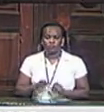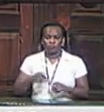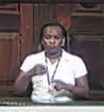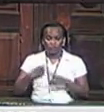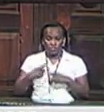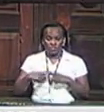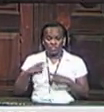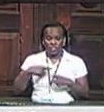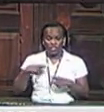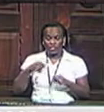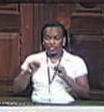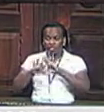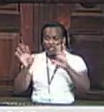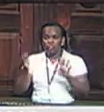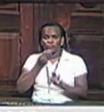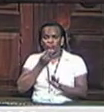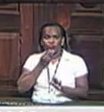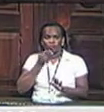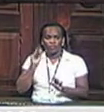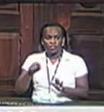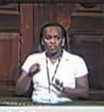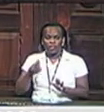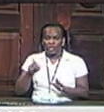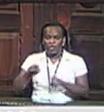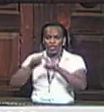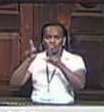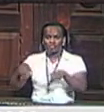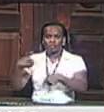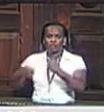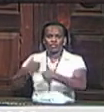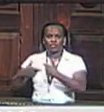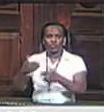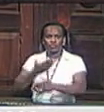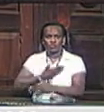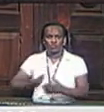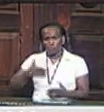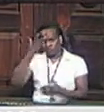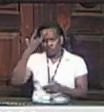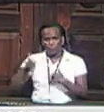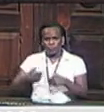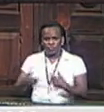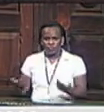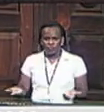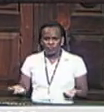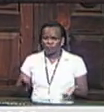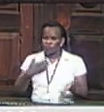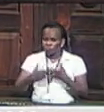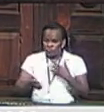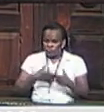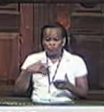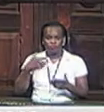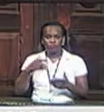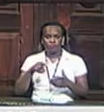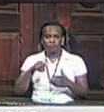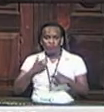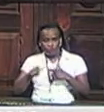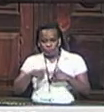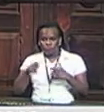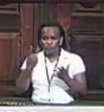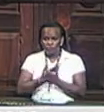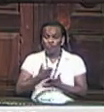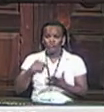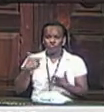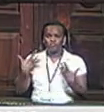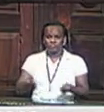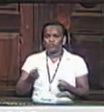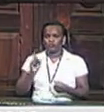por ter um lado claro que é o lado dos trabalhadores. Em qualquer circunstância, nós seríamos